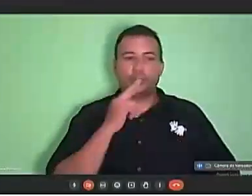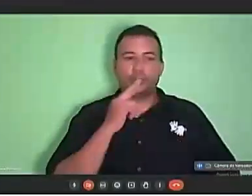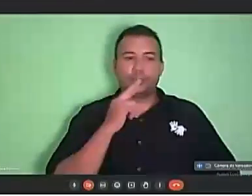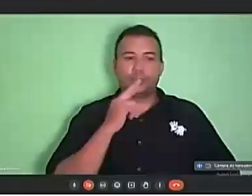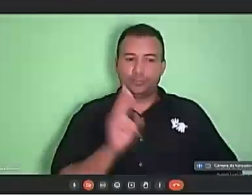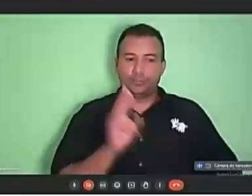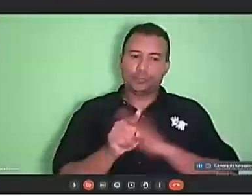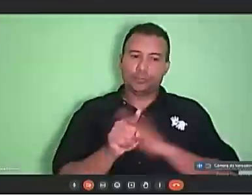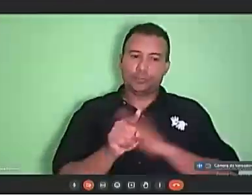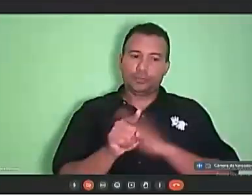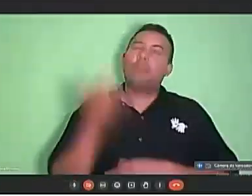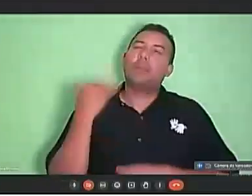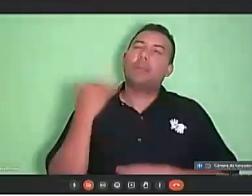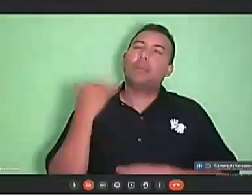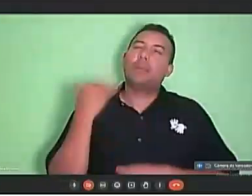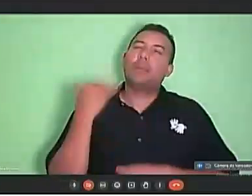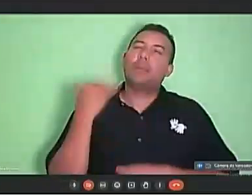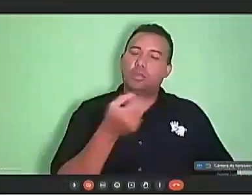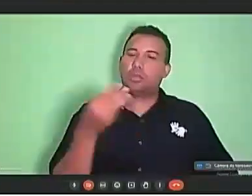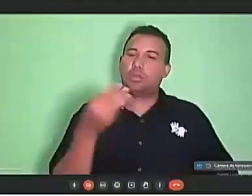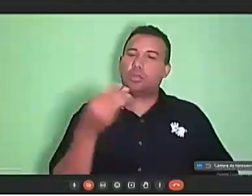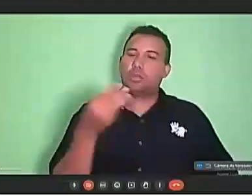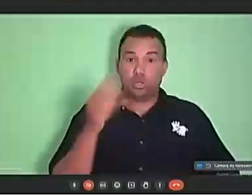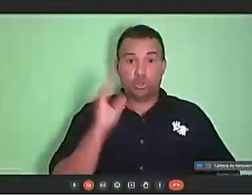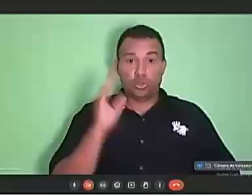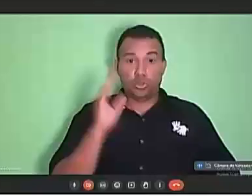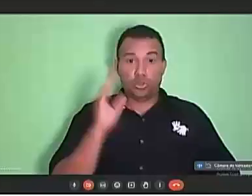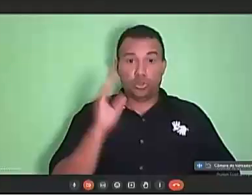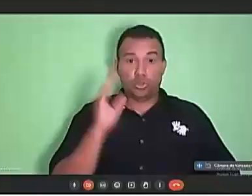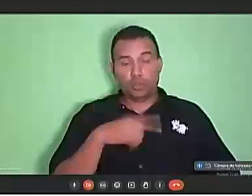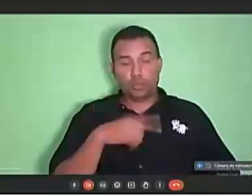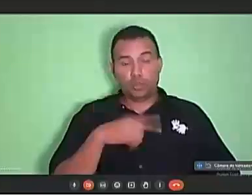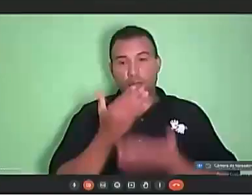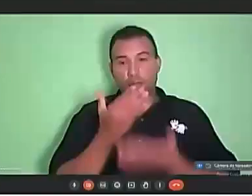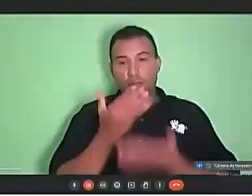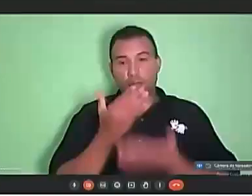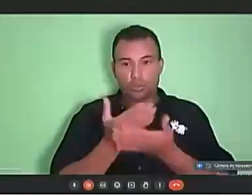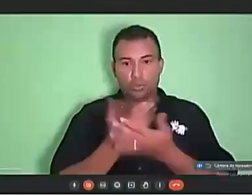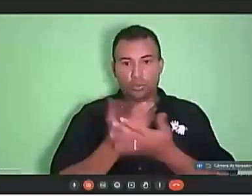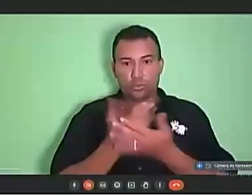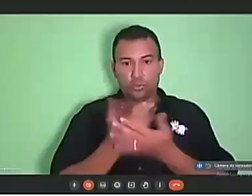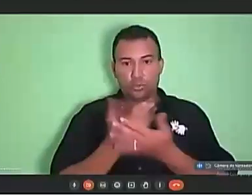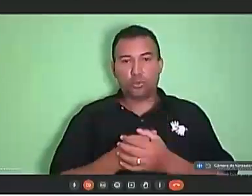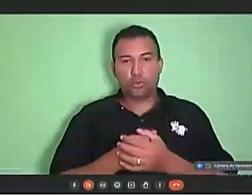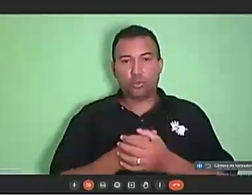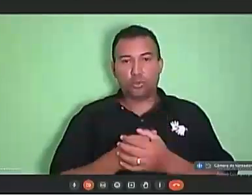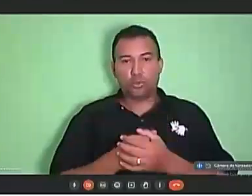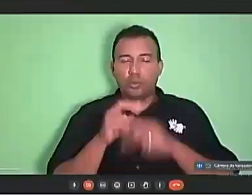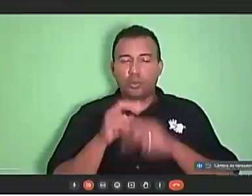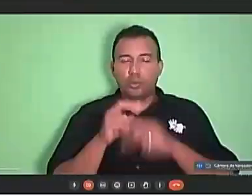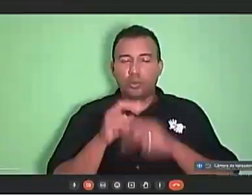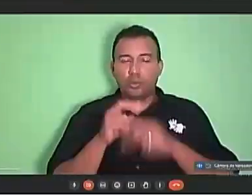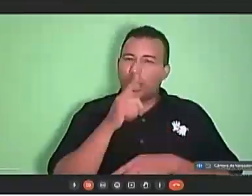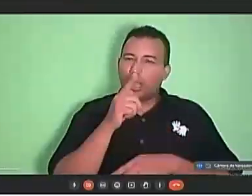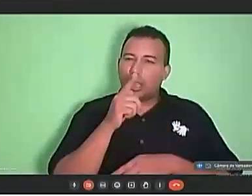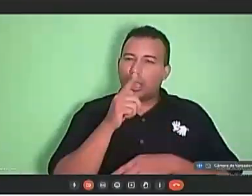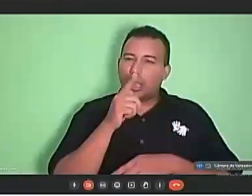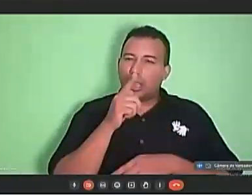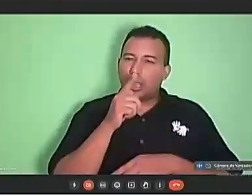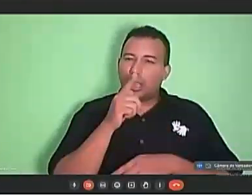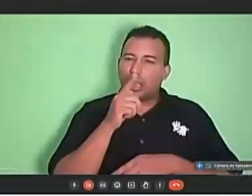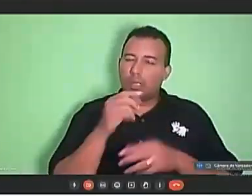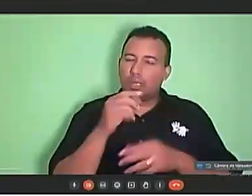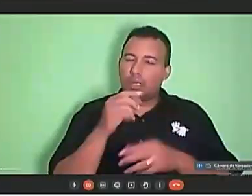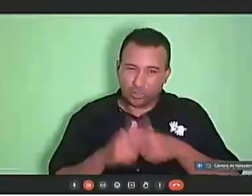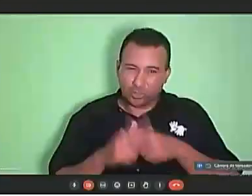ano de 2003 foi realizado um estudo hidráulico. O título dele é HG203. Ele foi feito